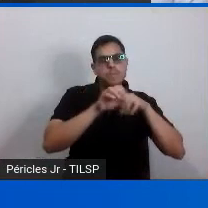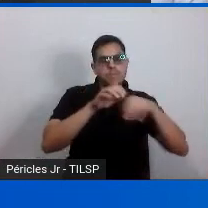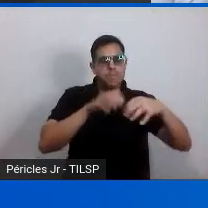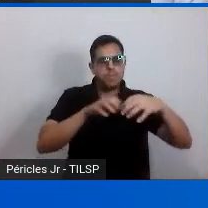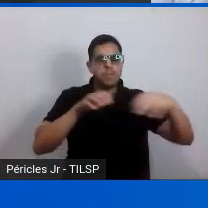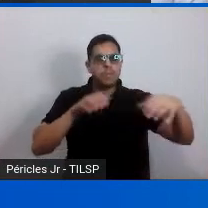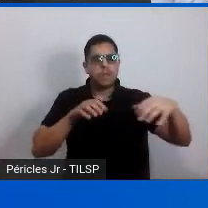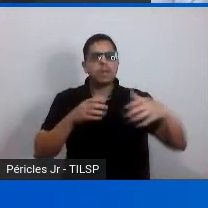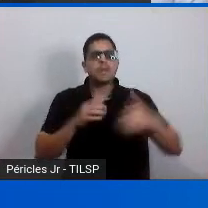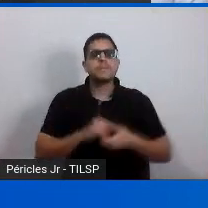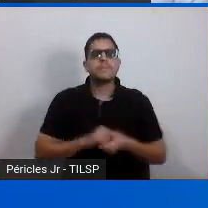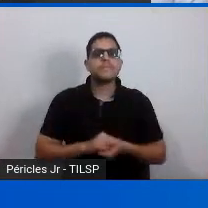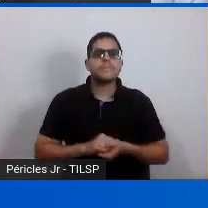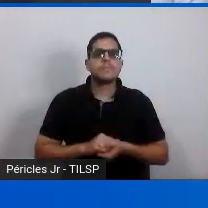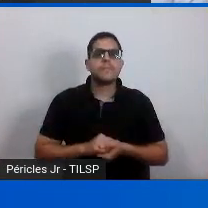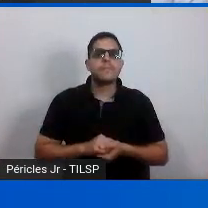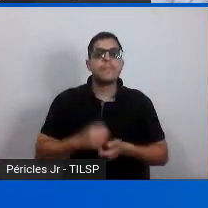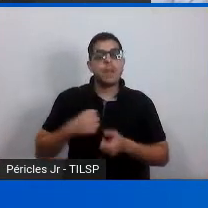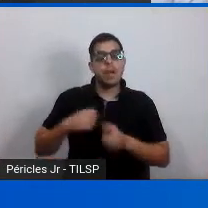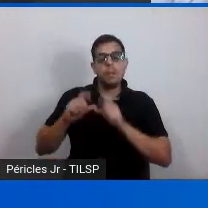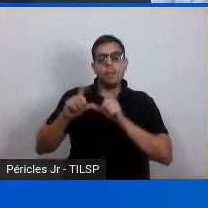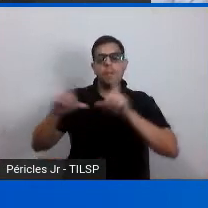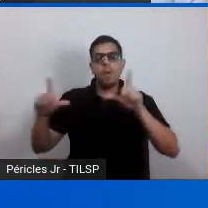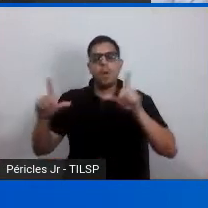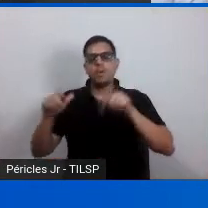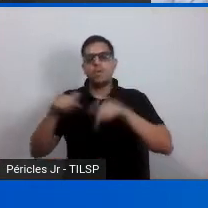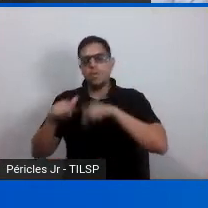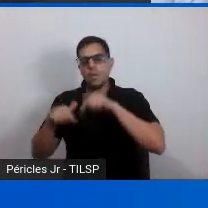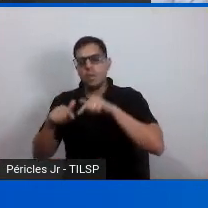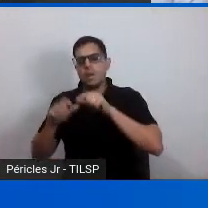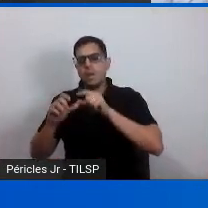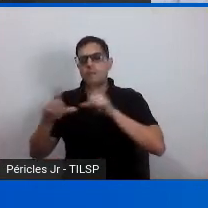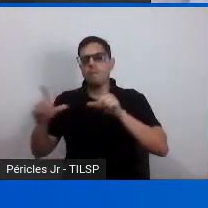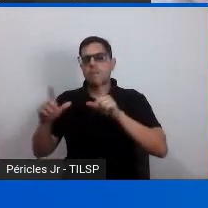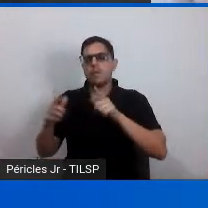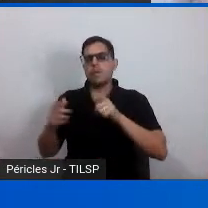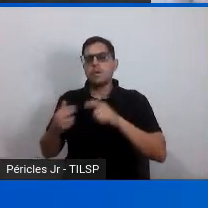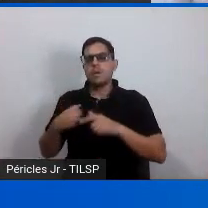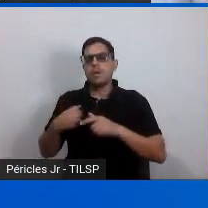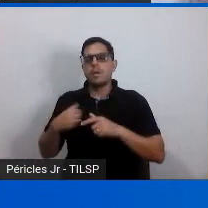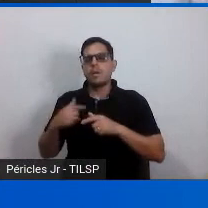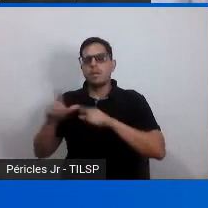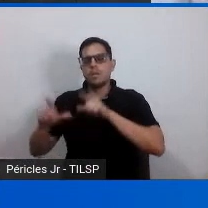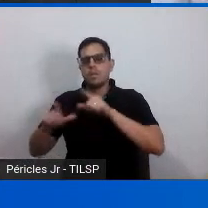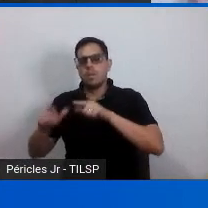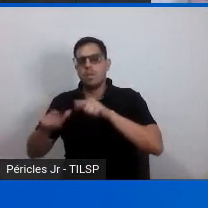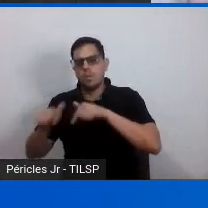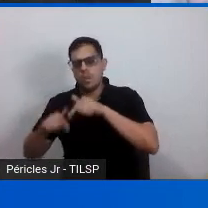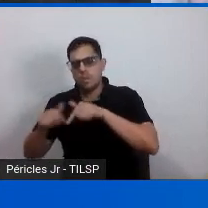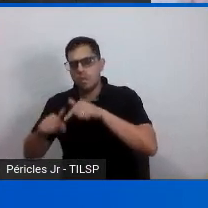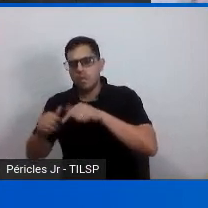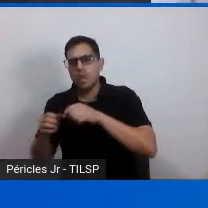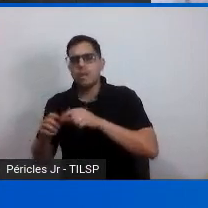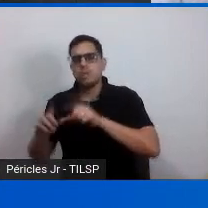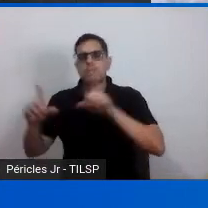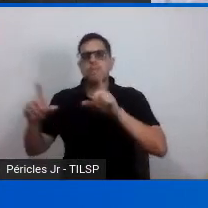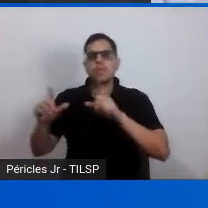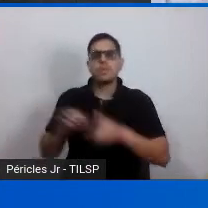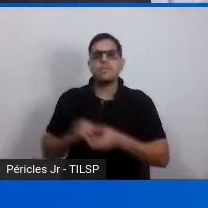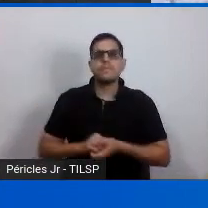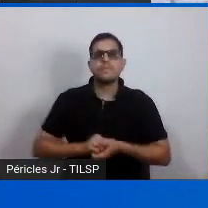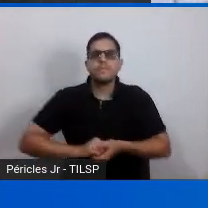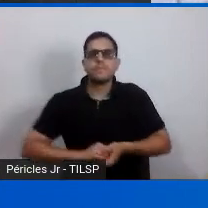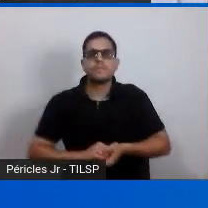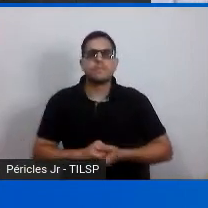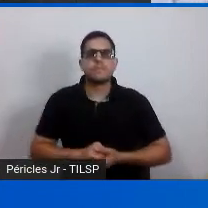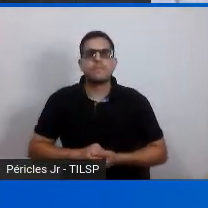ligado à instituição que eu trabalho hoje e eu espero que isso possa auxiliar nessa comparação entre o que é hoje